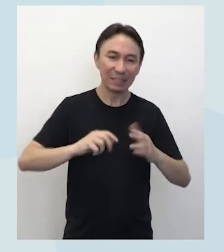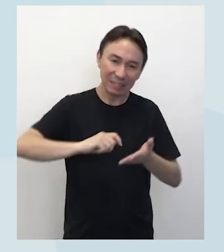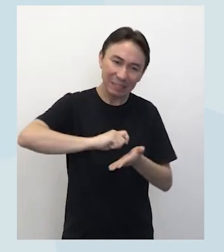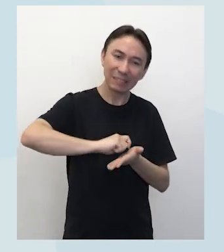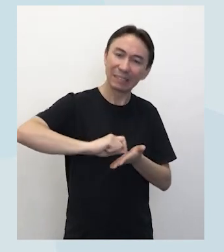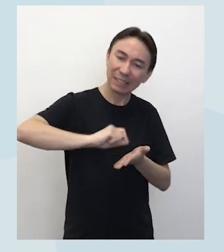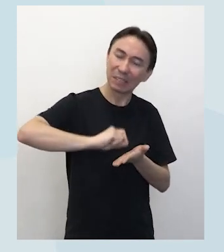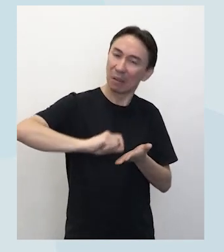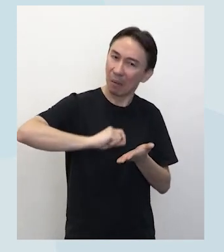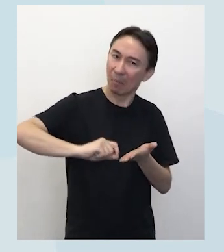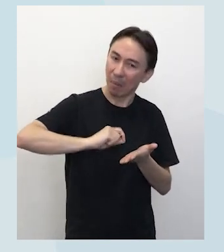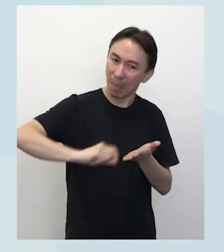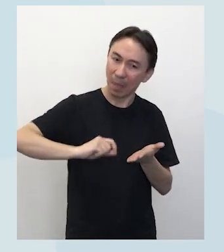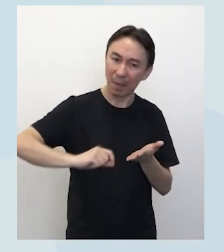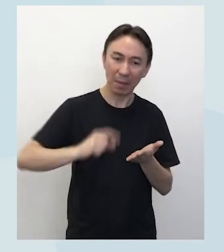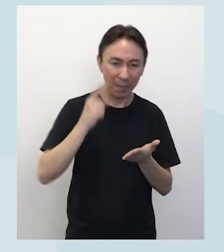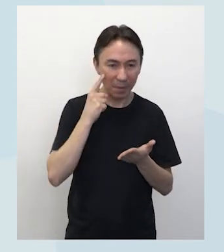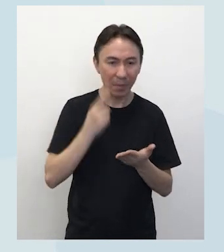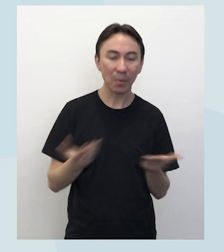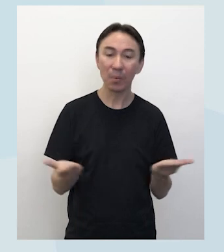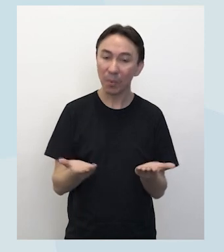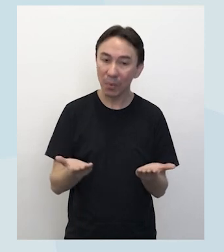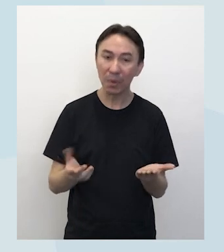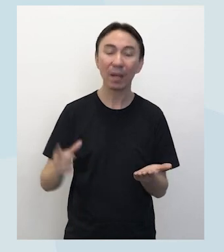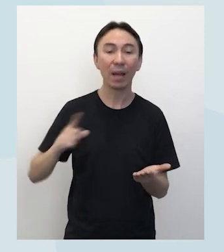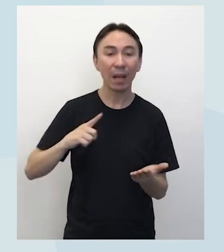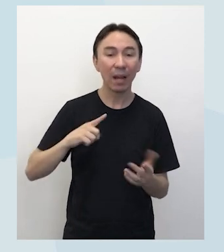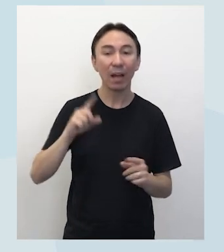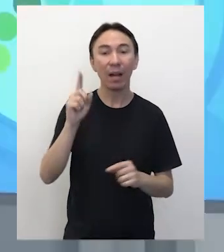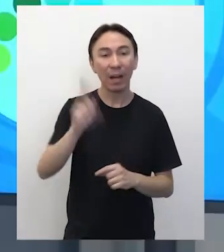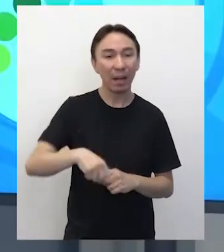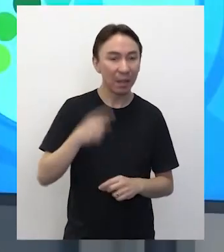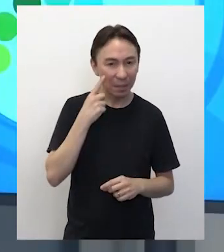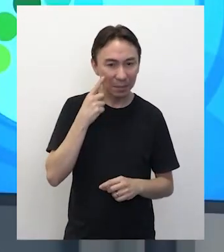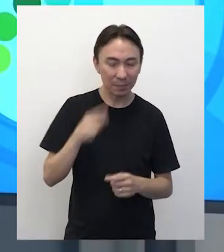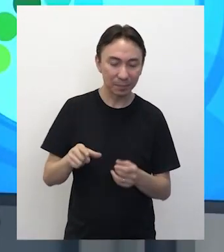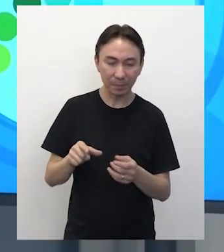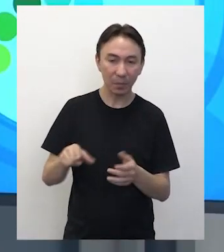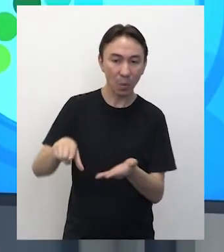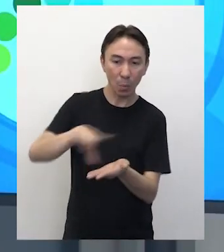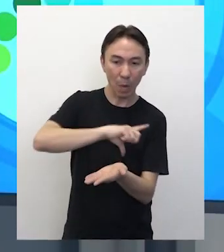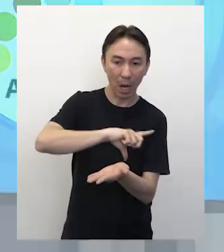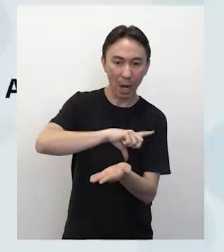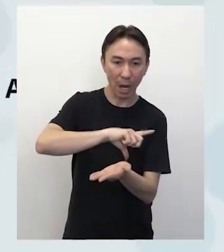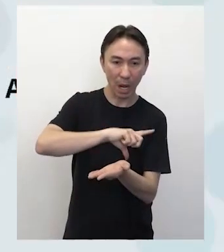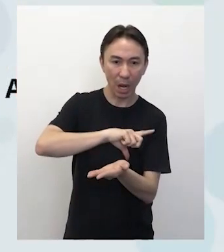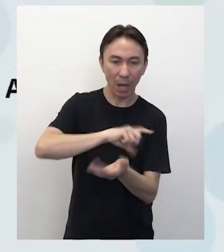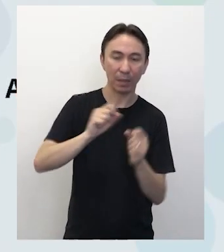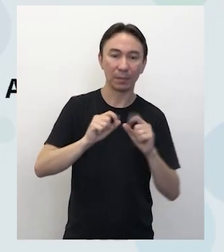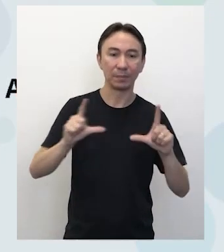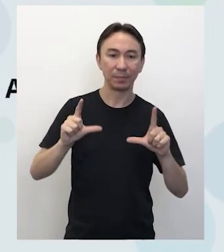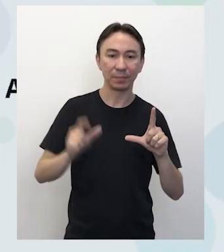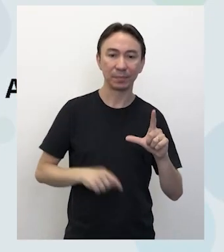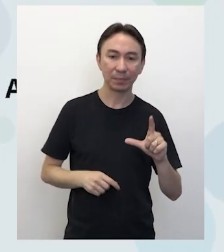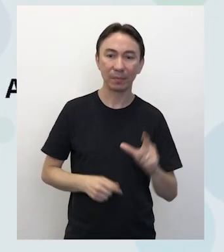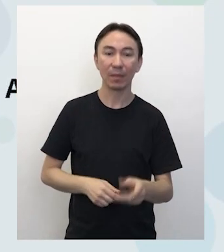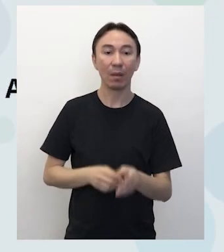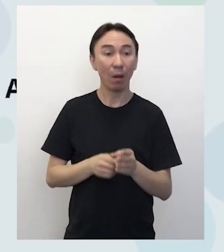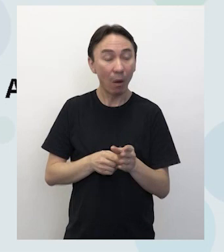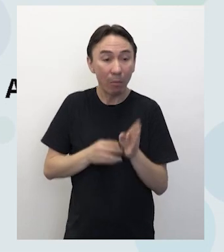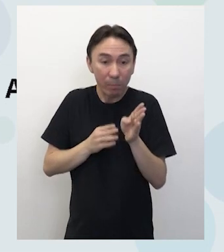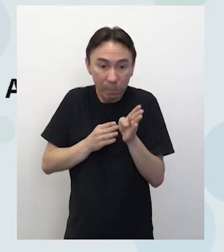de vivências, então o nome do nosso encontro de hoje, se pudermos voltar uma tela por gentileza, é Missão